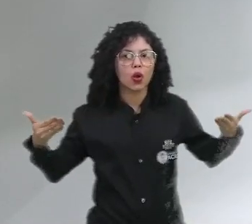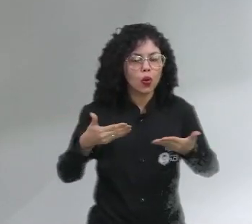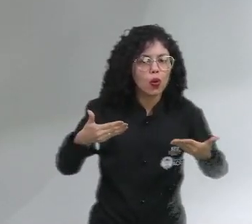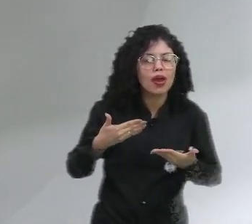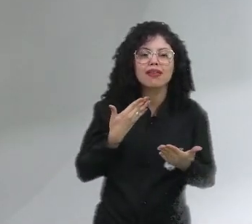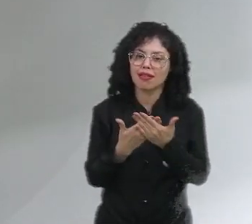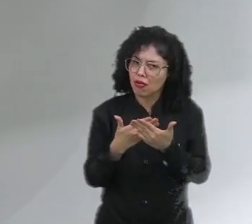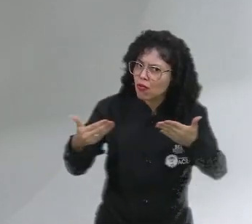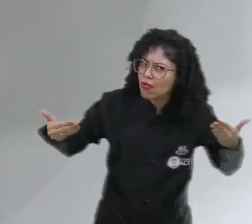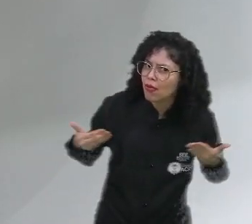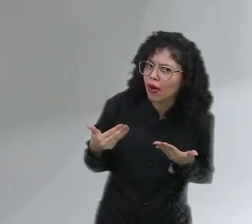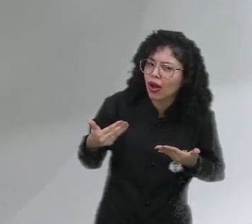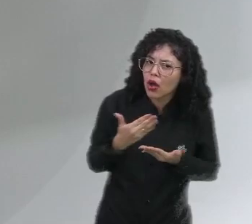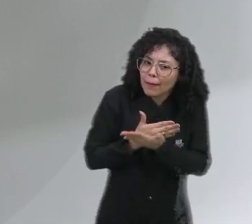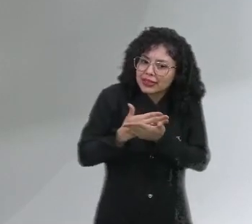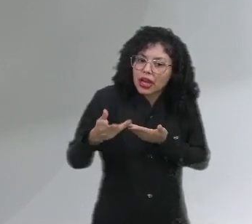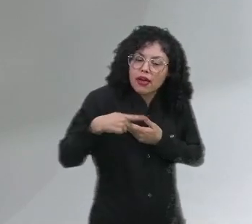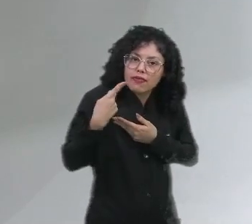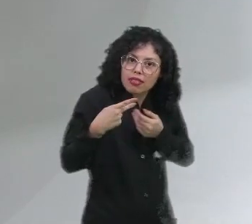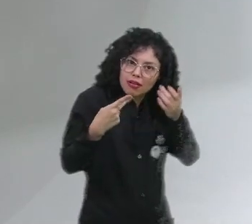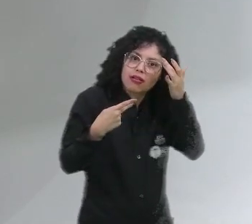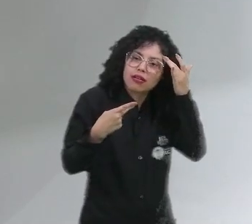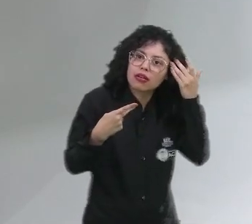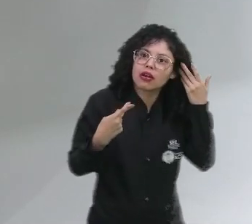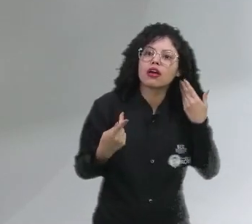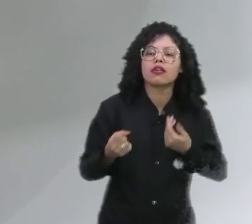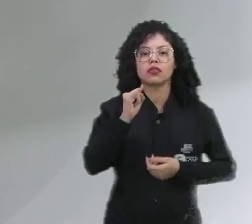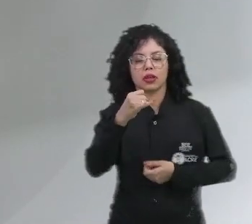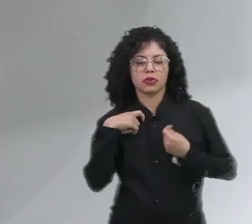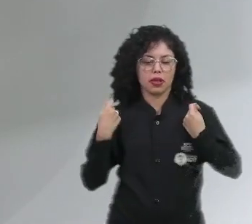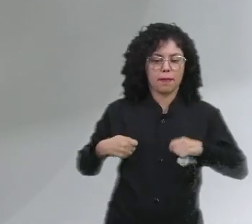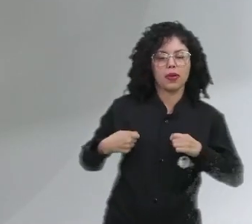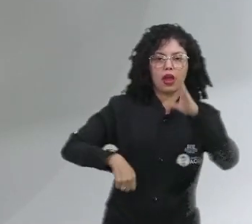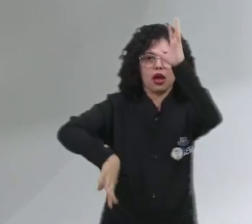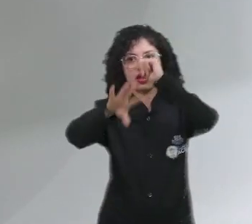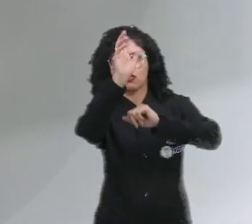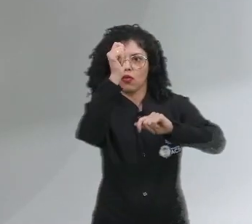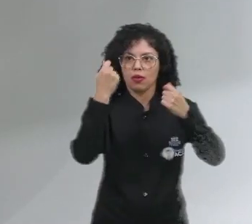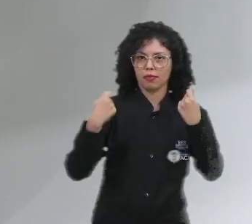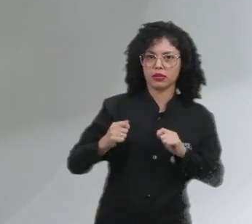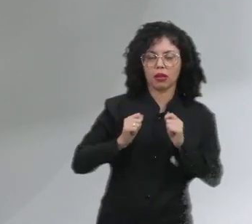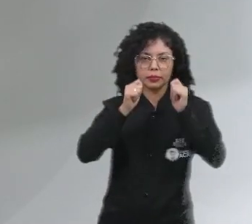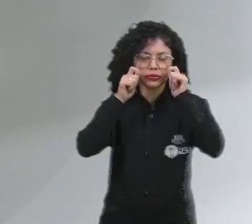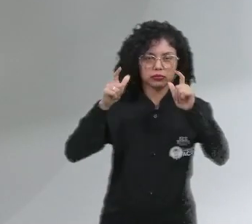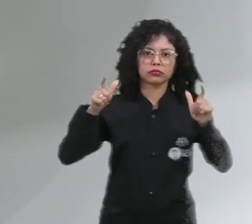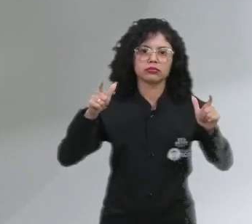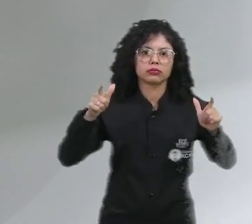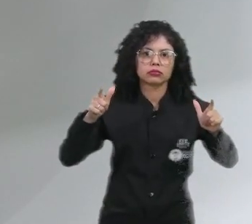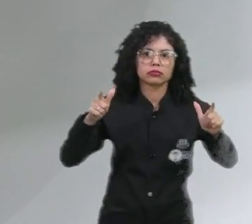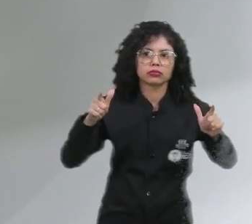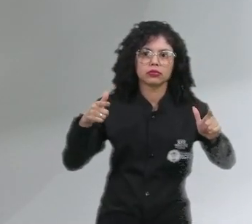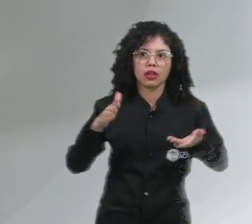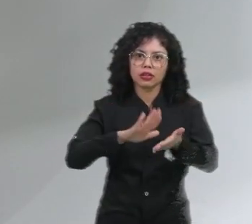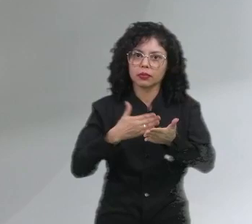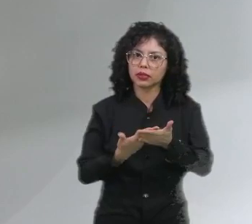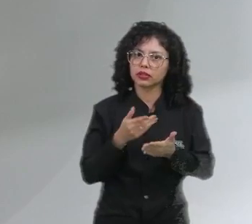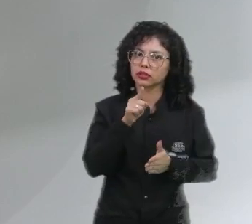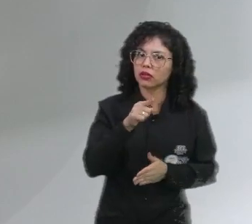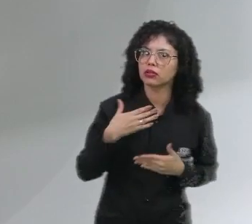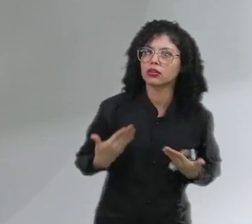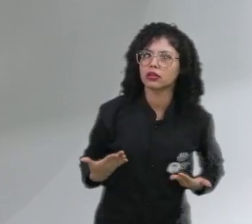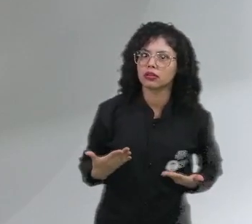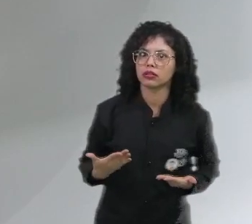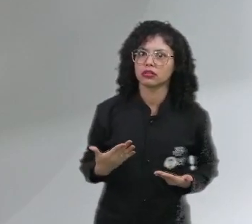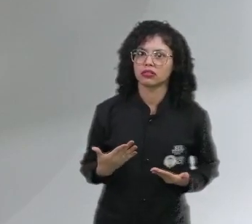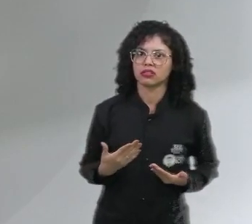nessa aula, e aí eu começo a falar que vocês têm que aprender porque vocês precisam prestar atenção. A interpretação de vocês vai